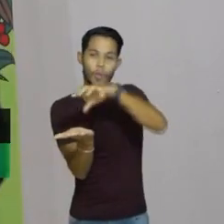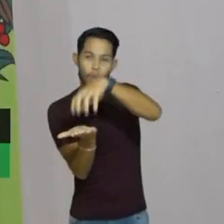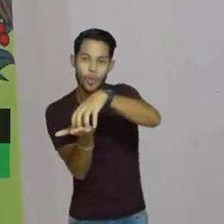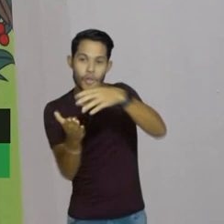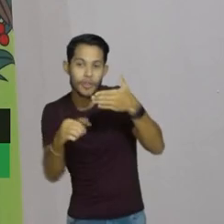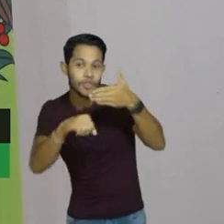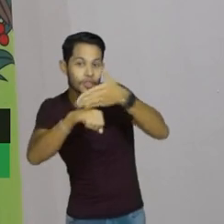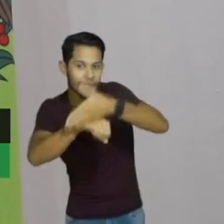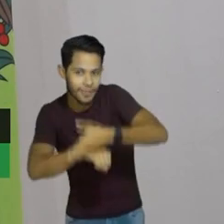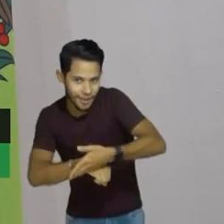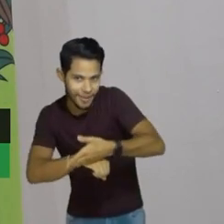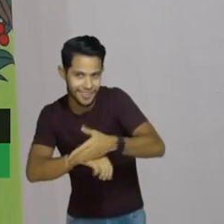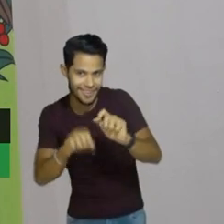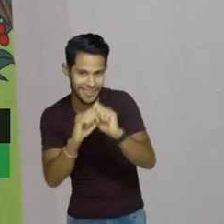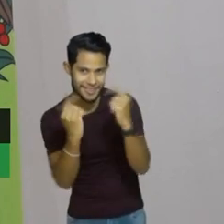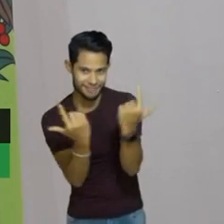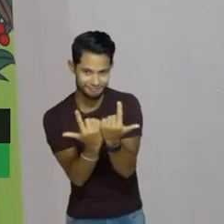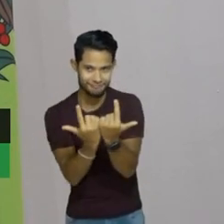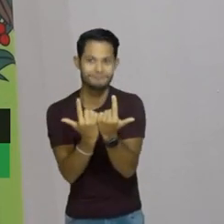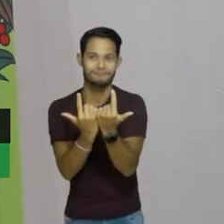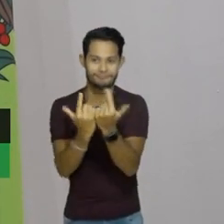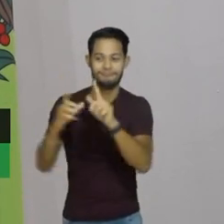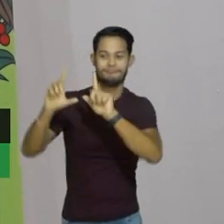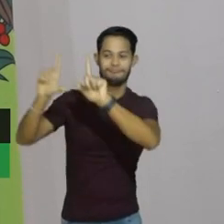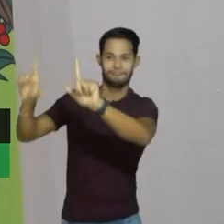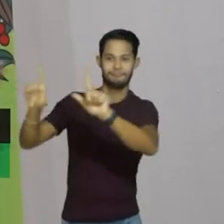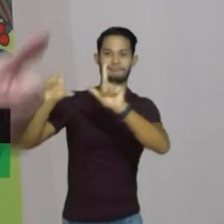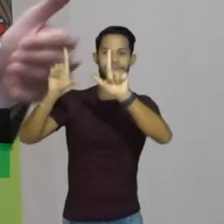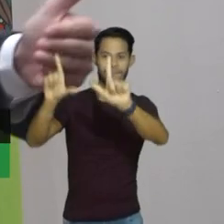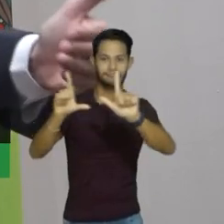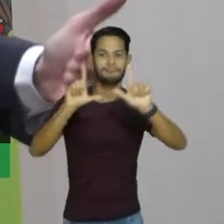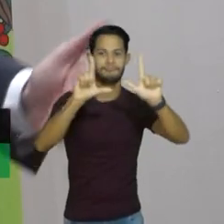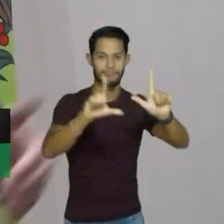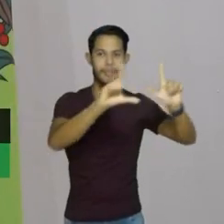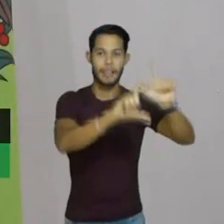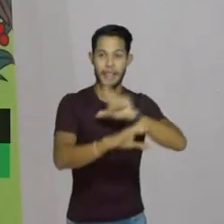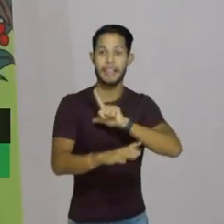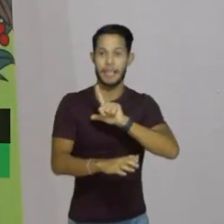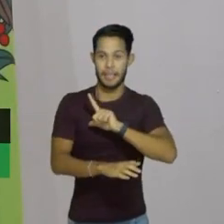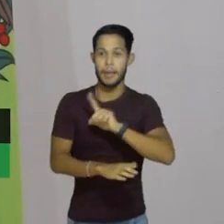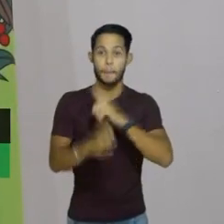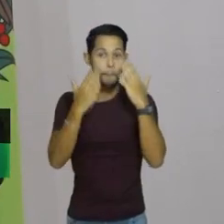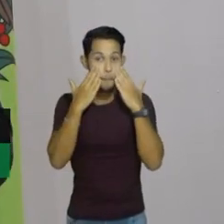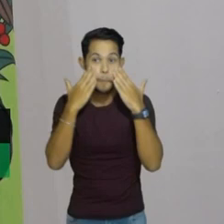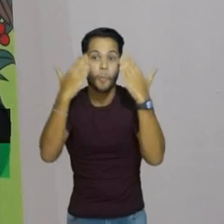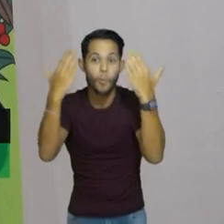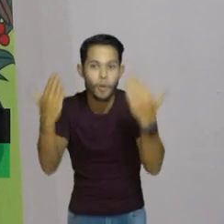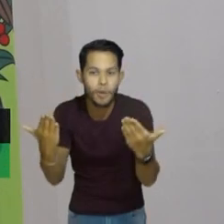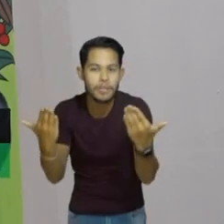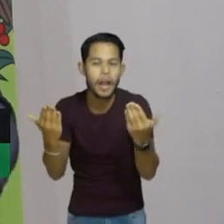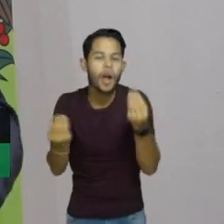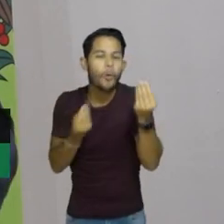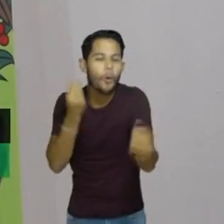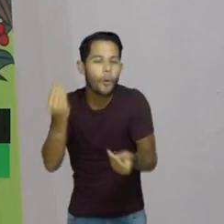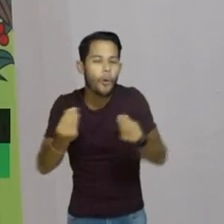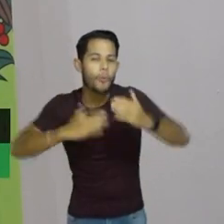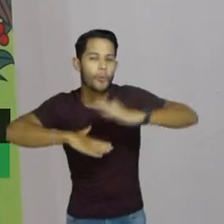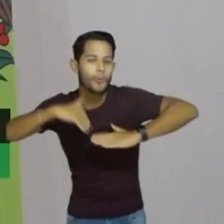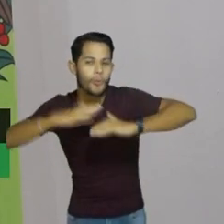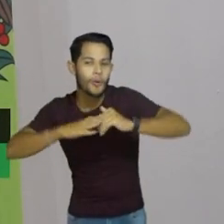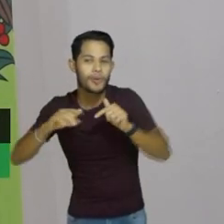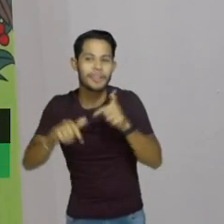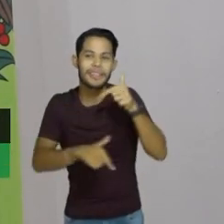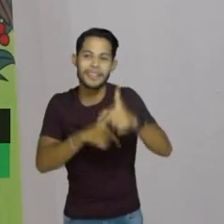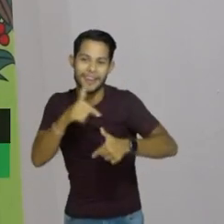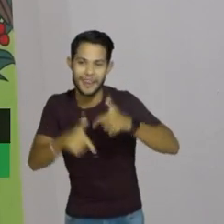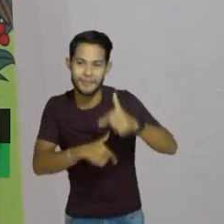Assembleia Legislativa, nós possamos acompanhar uma mostra que demonstra exatamente o quanto a Escola do Legislativo, Lício